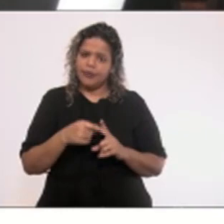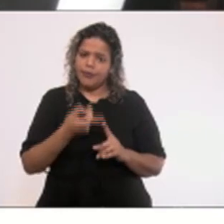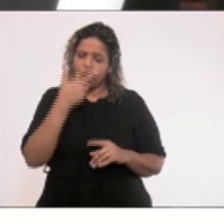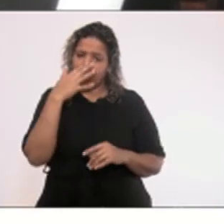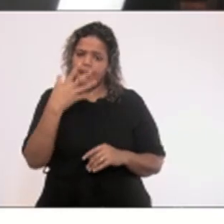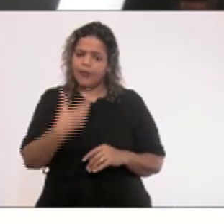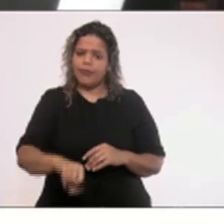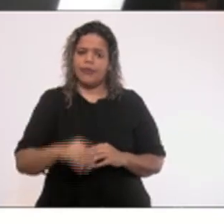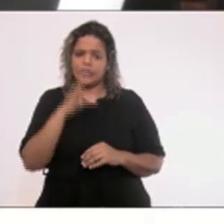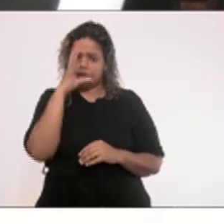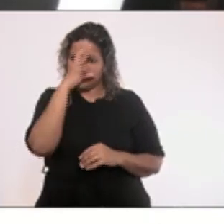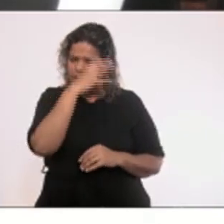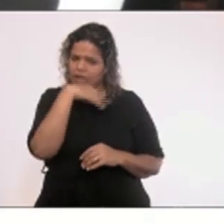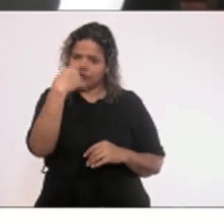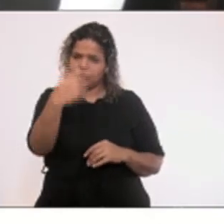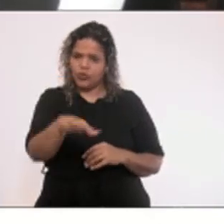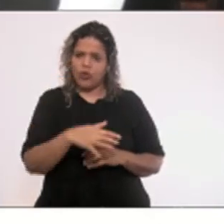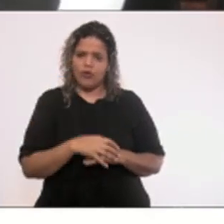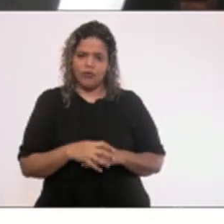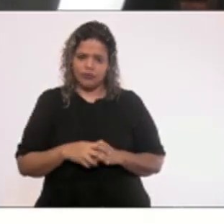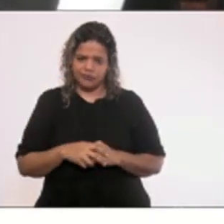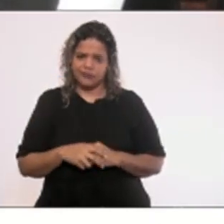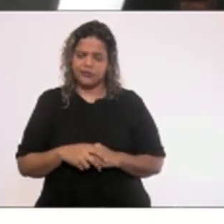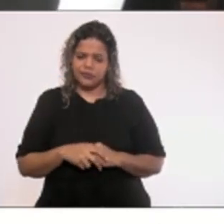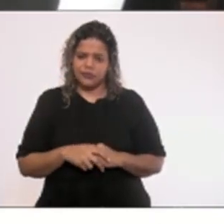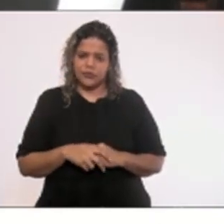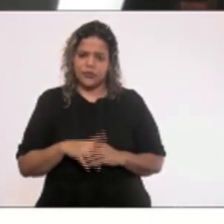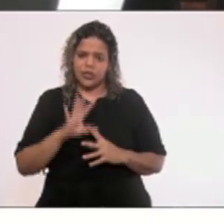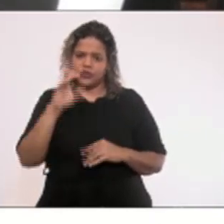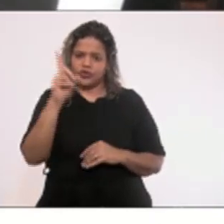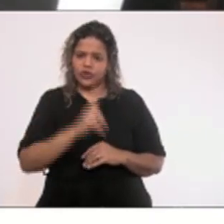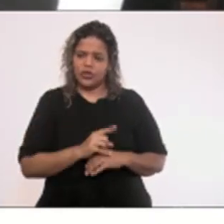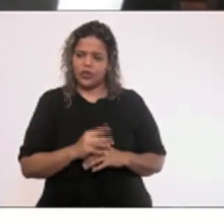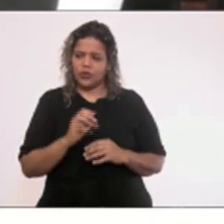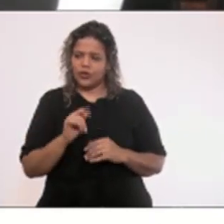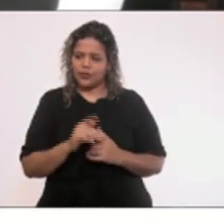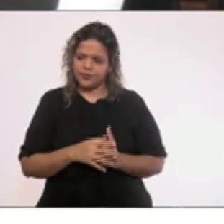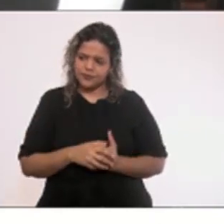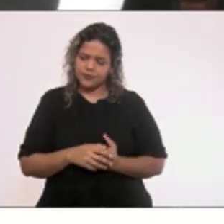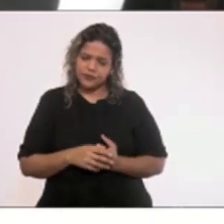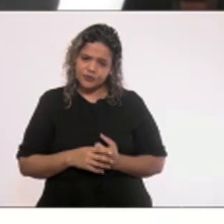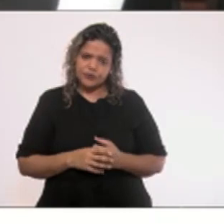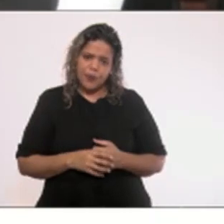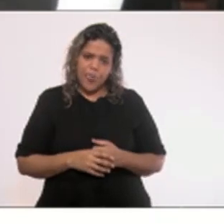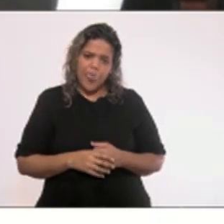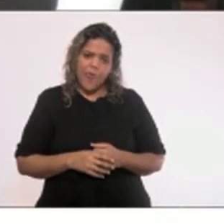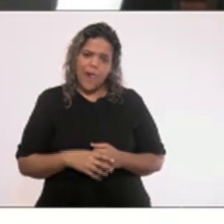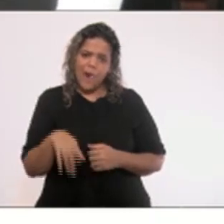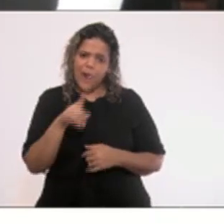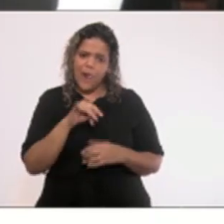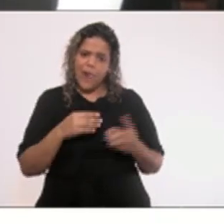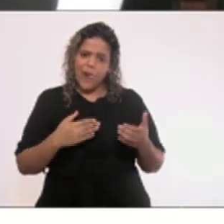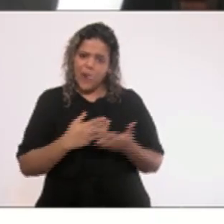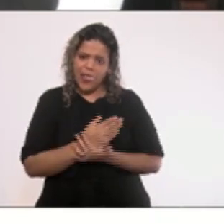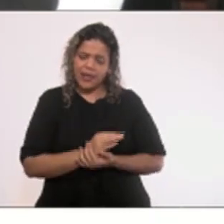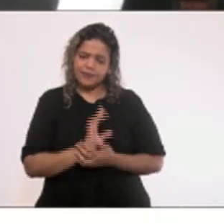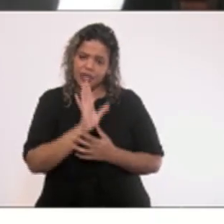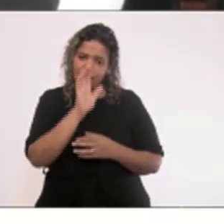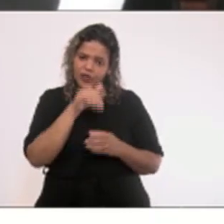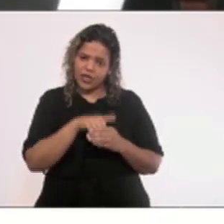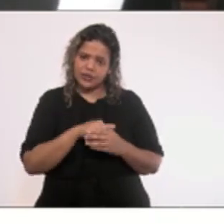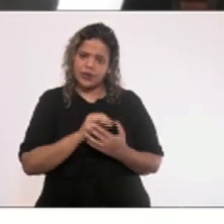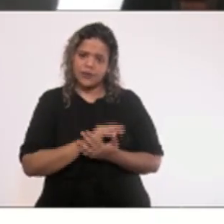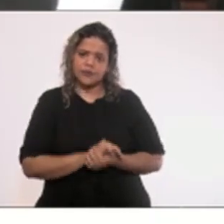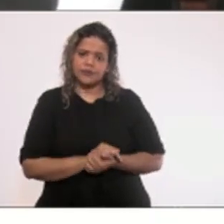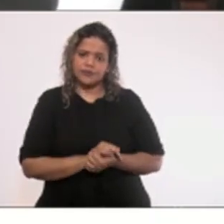mas... Não foi. Como a gente quer a questão que anda de direito, então... Tá. Né? Posso pedir verificação?